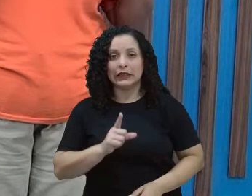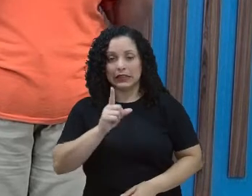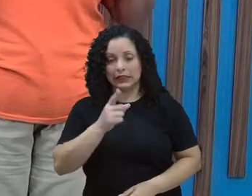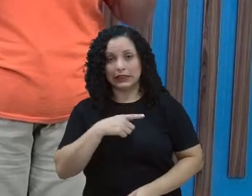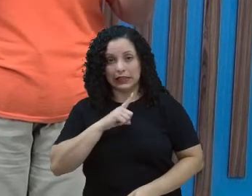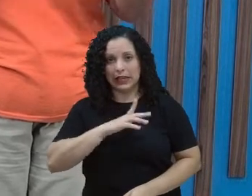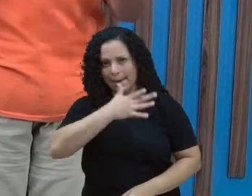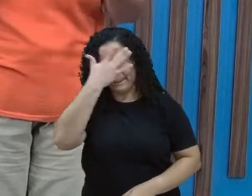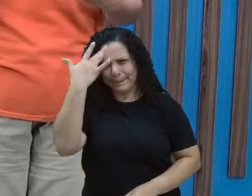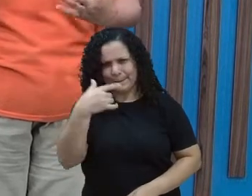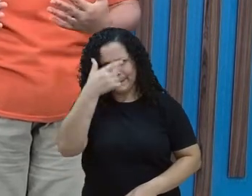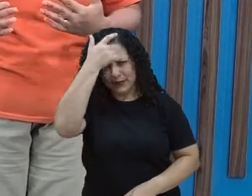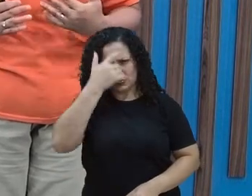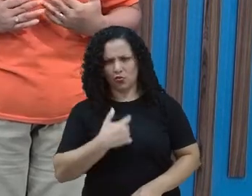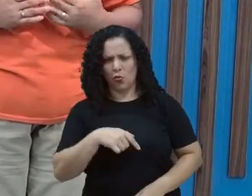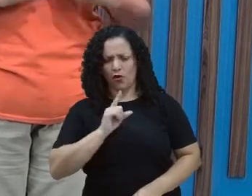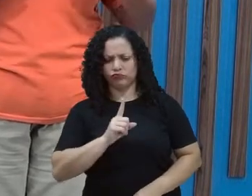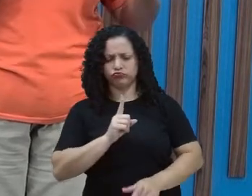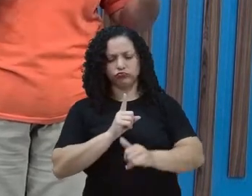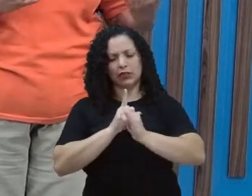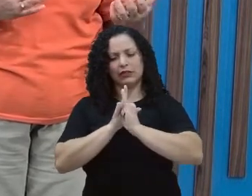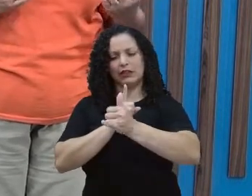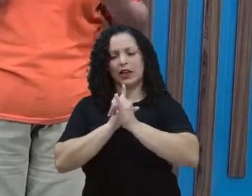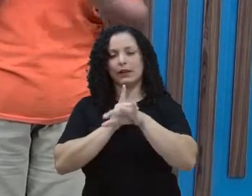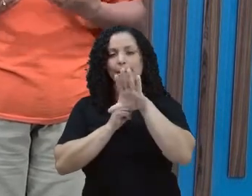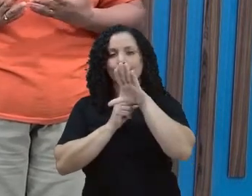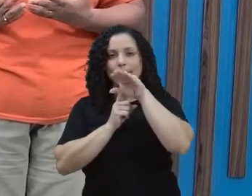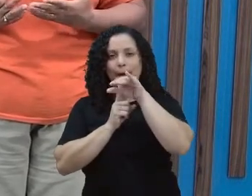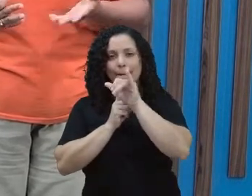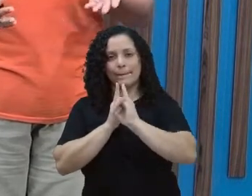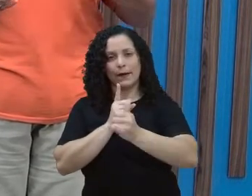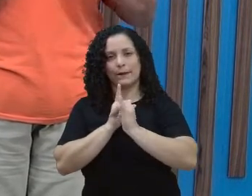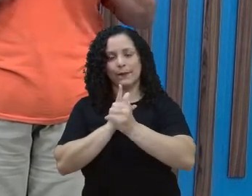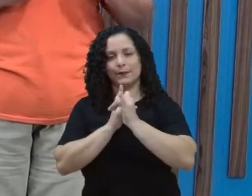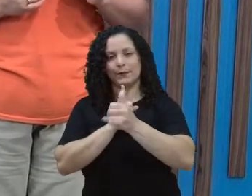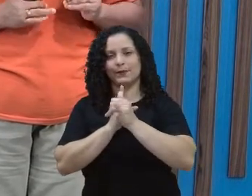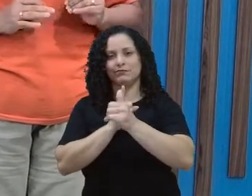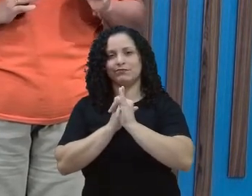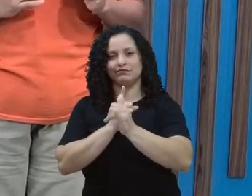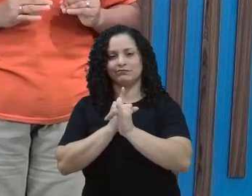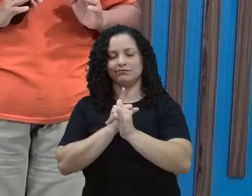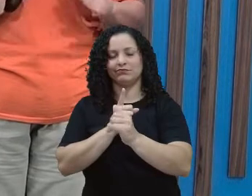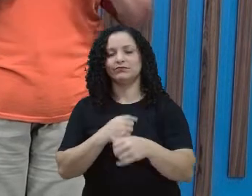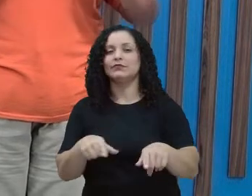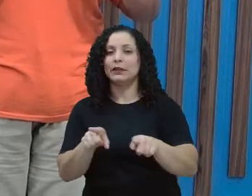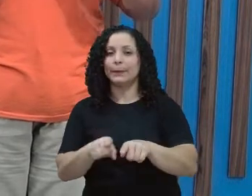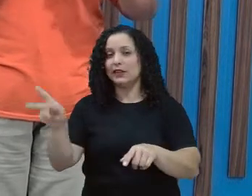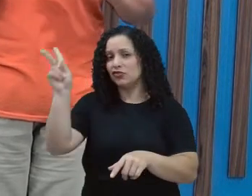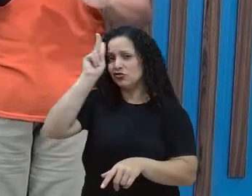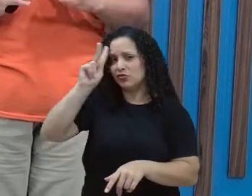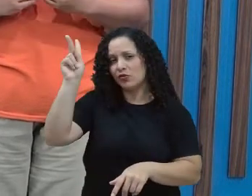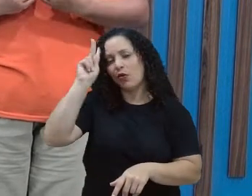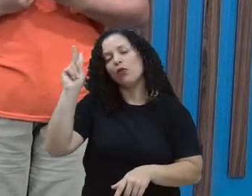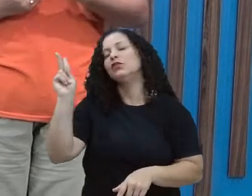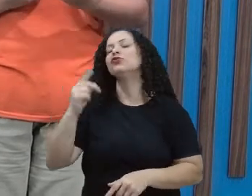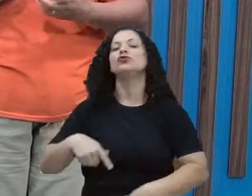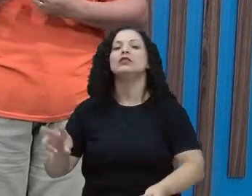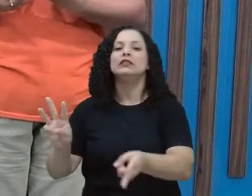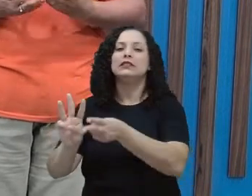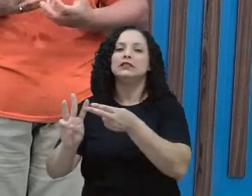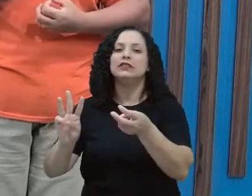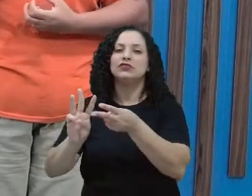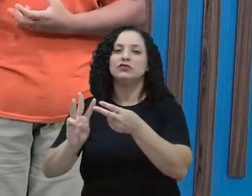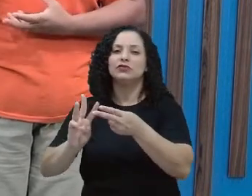quem faz, quem conta a história, que está lá na narrativa. E as narrativas indígenas, elas contam